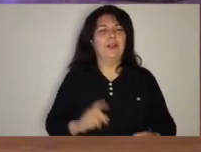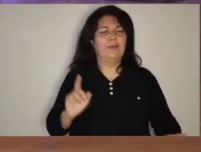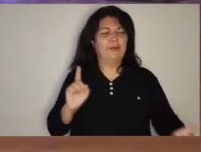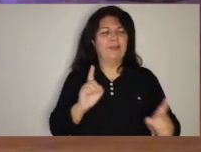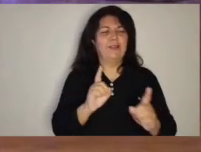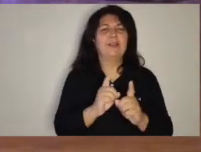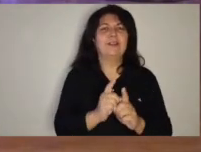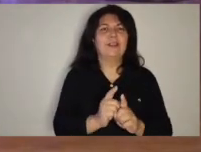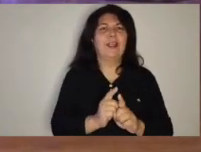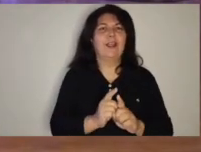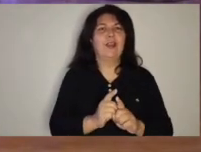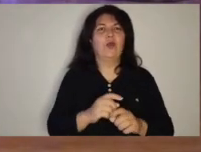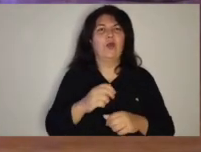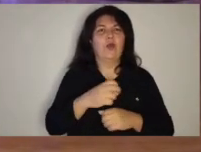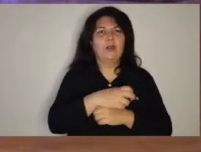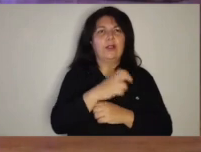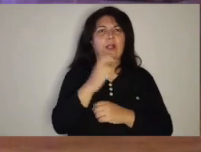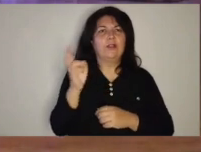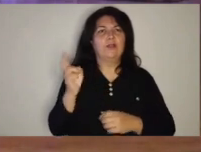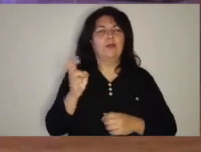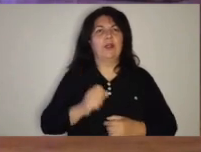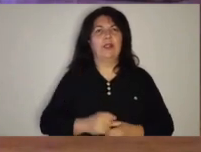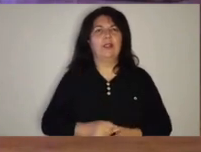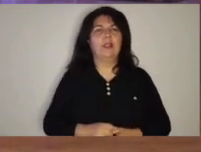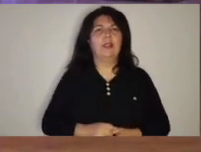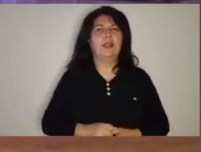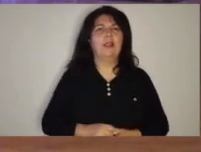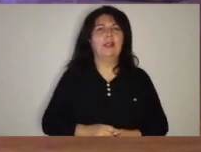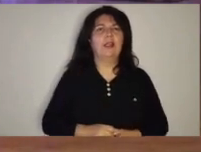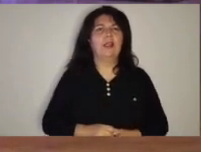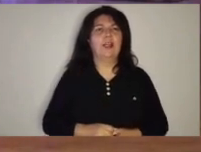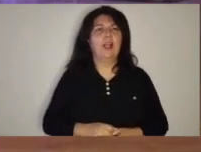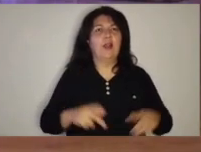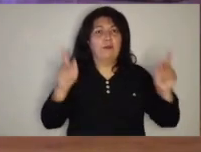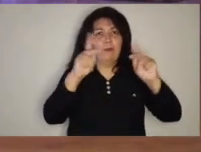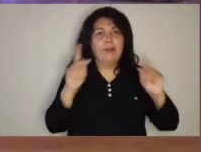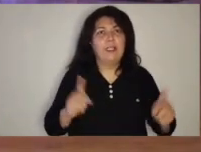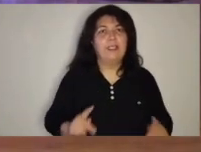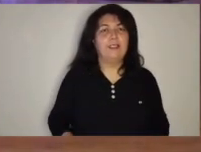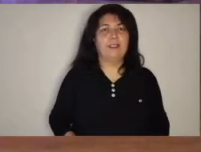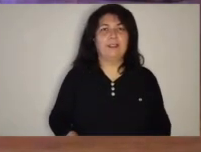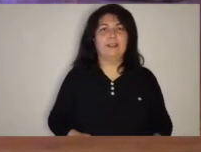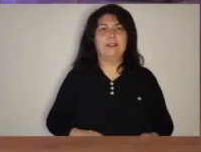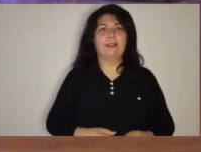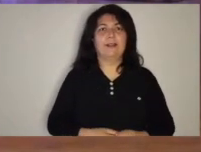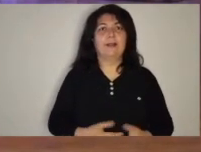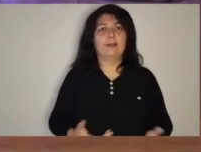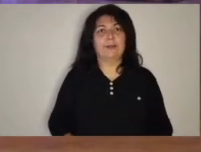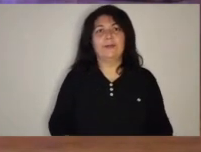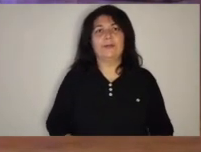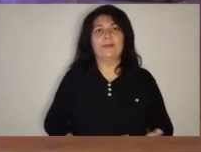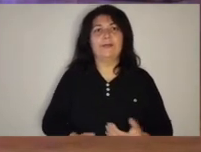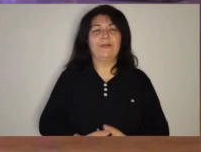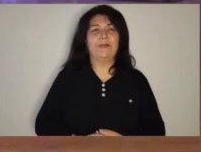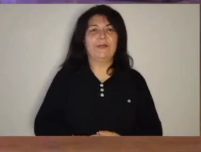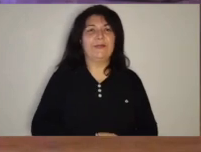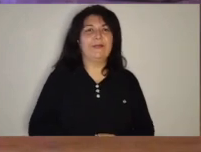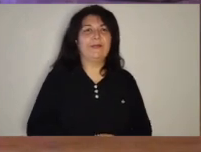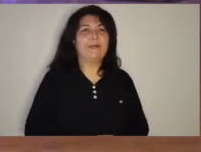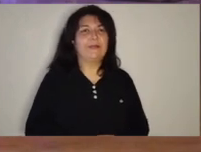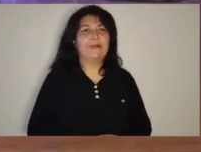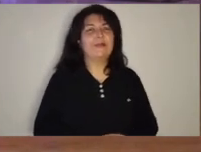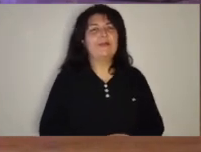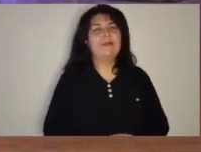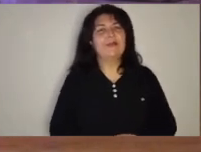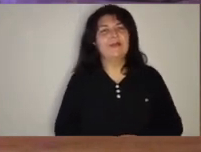aí, vamos lá. Irmãos, não é legal? Se encontrar uma pessoa, logo de manhã, irmãos,